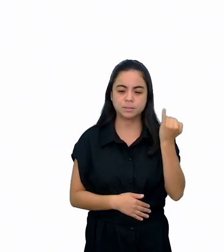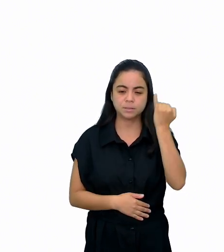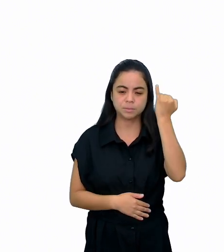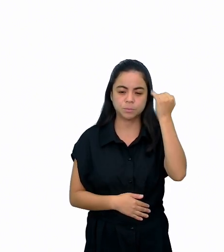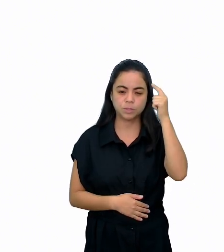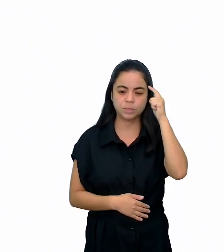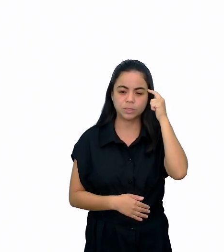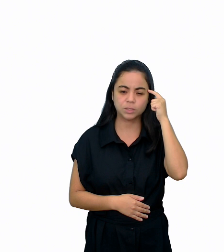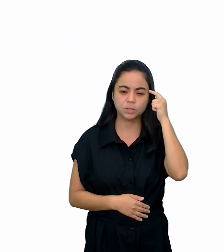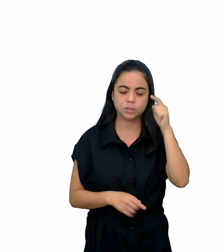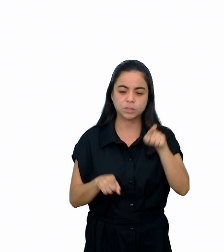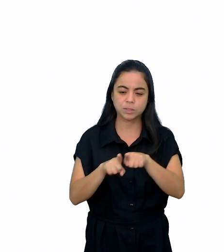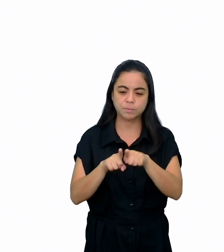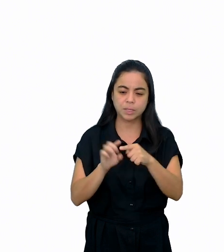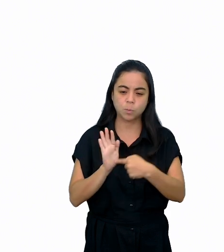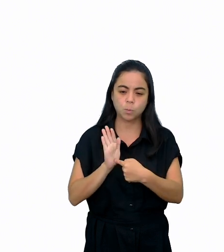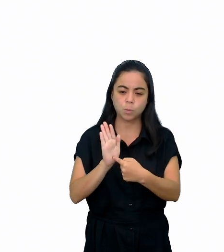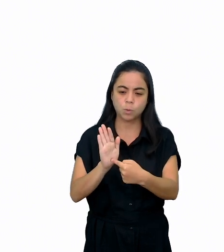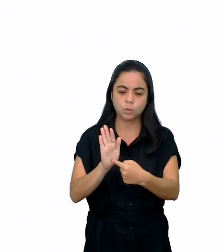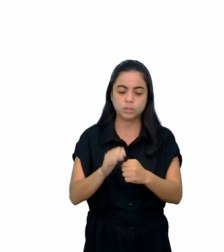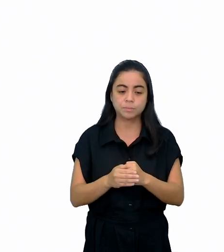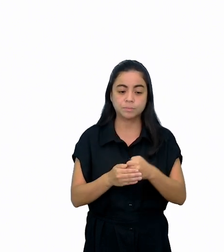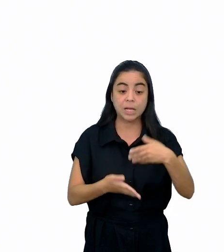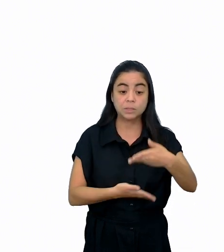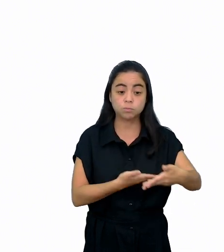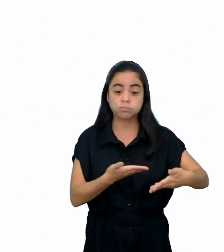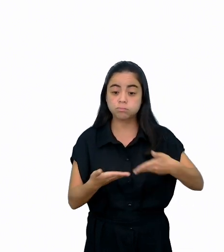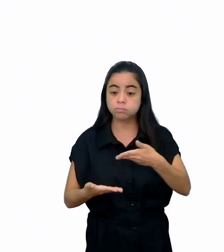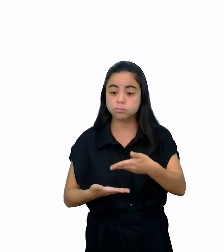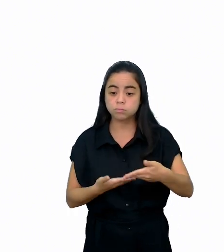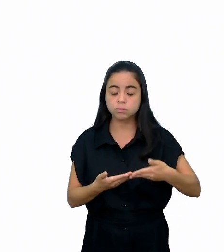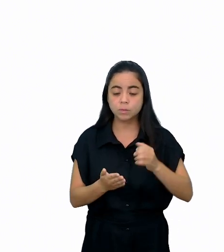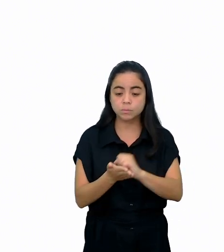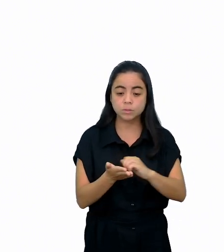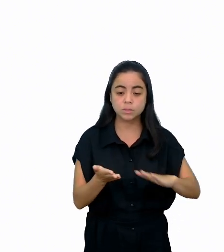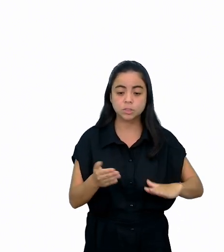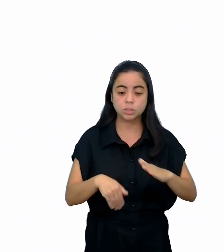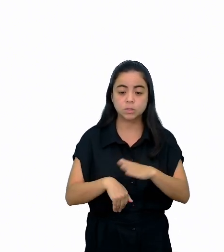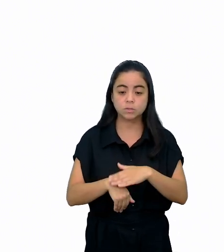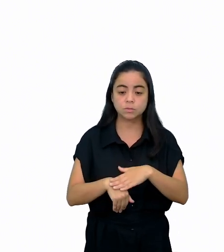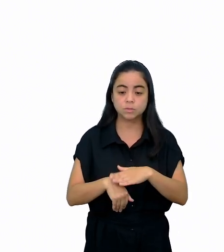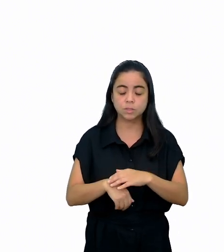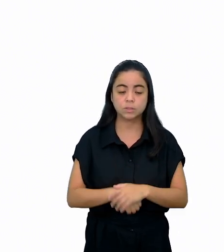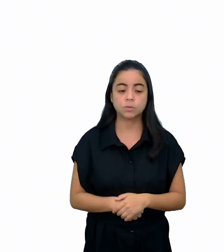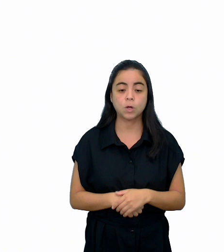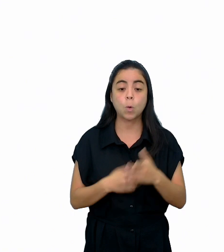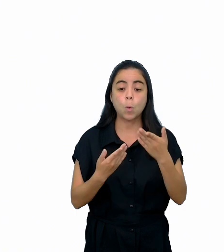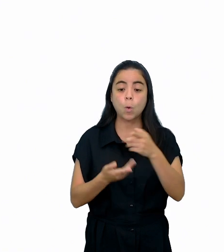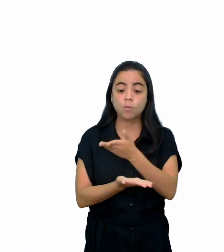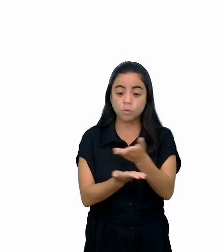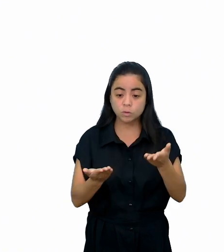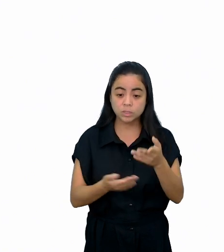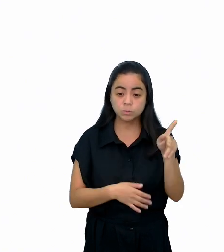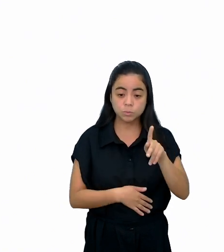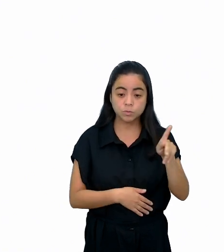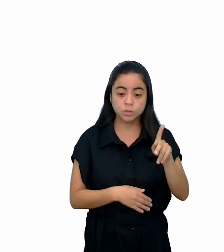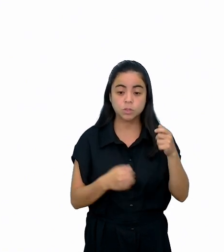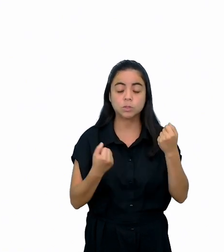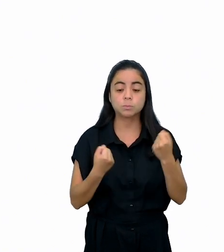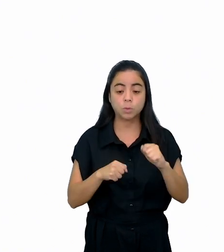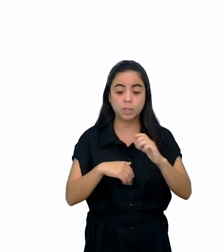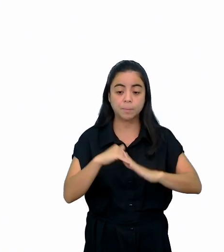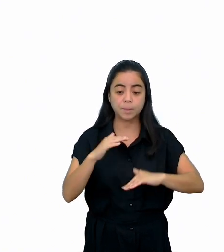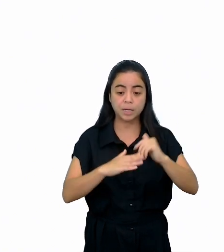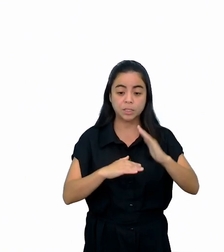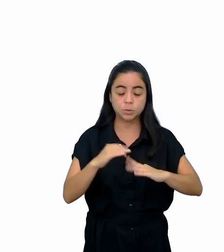a gente ressaltar que durante a socialização dessa atividade que foi feita, vocês, professores, coloquem em prática